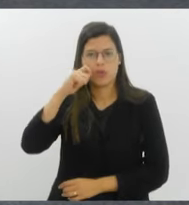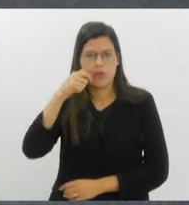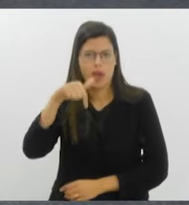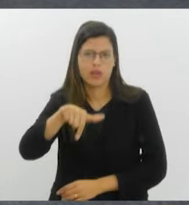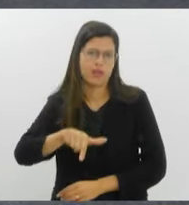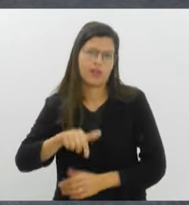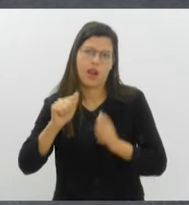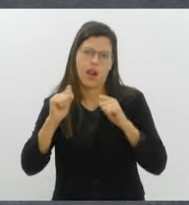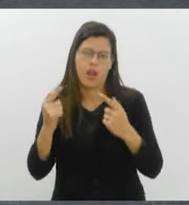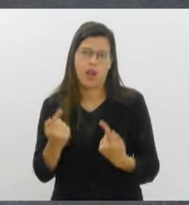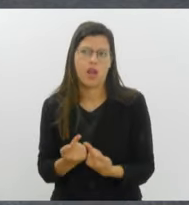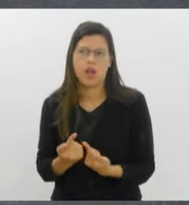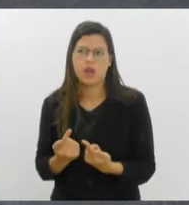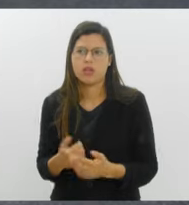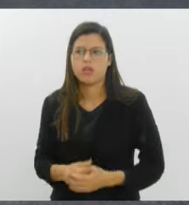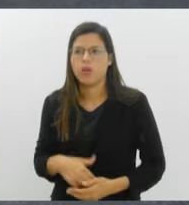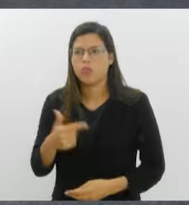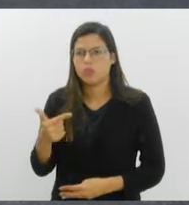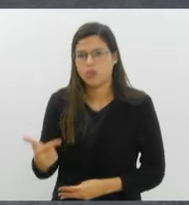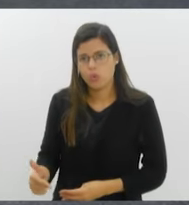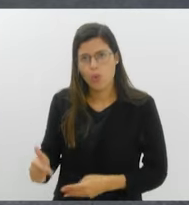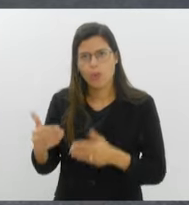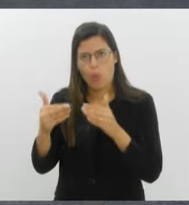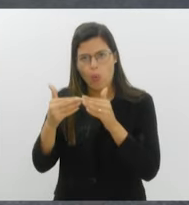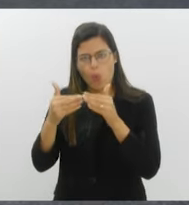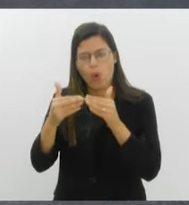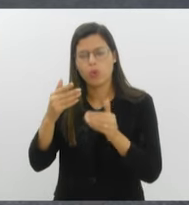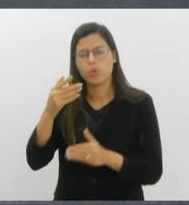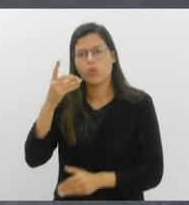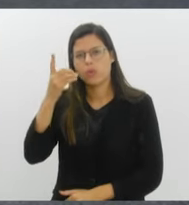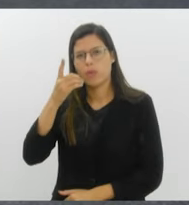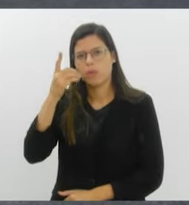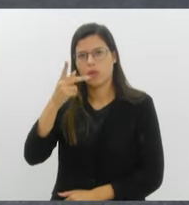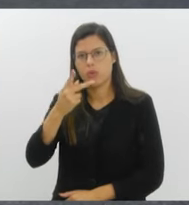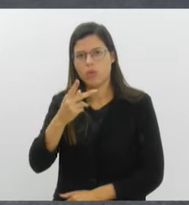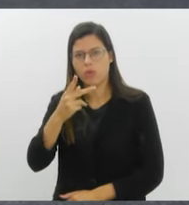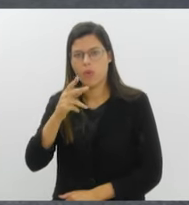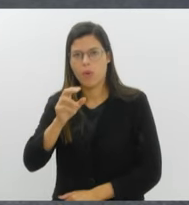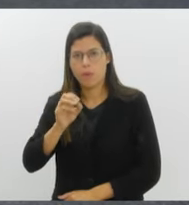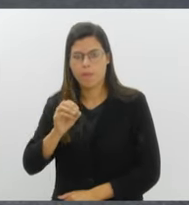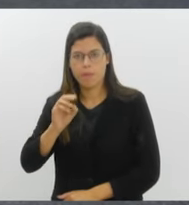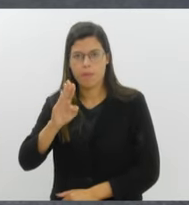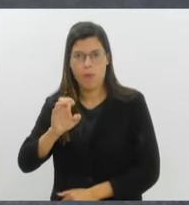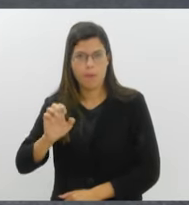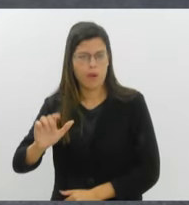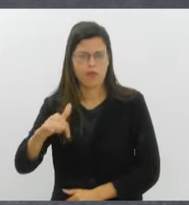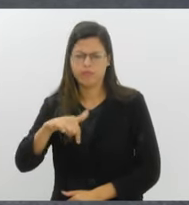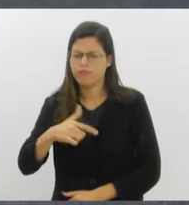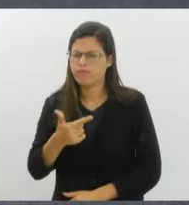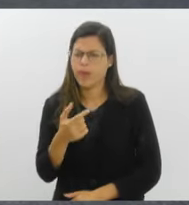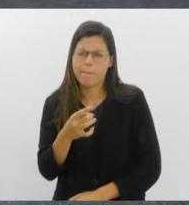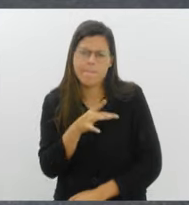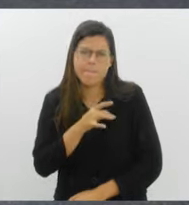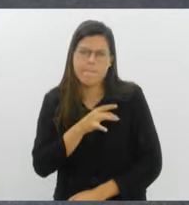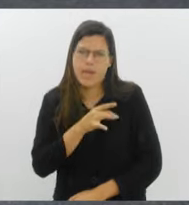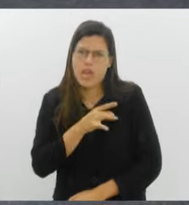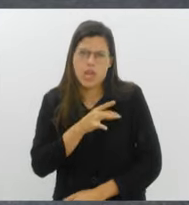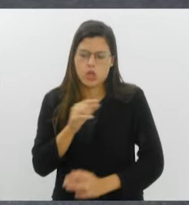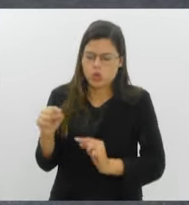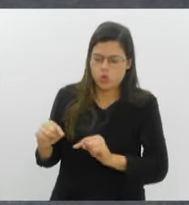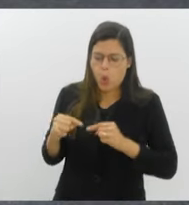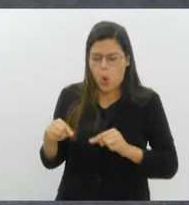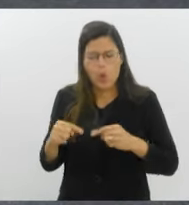mais uma vez, referendando as palavras do deputado Poubel, aqui não tem medo de ameaça, não tem